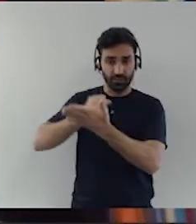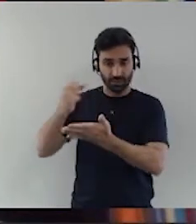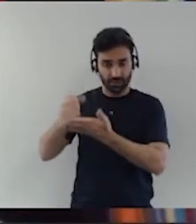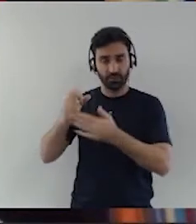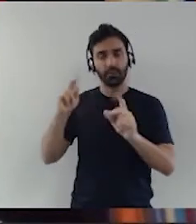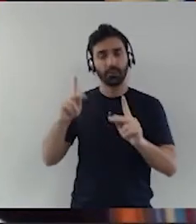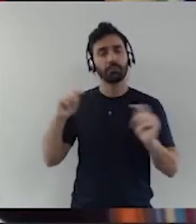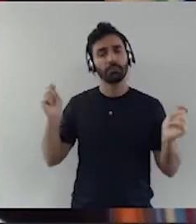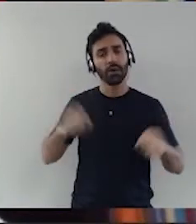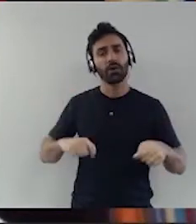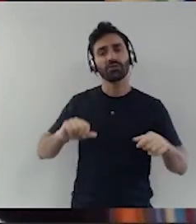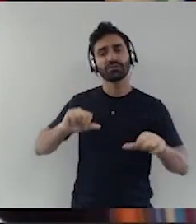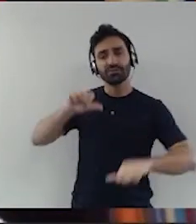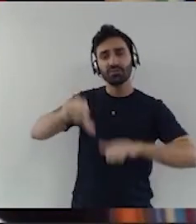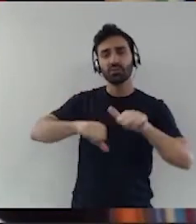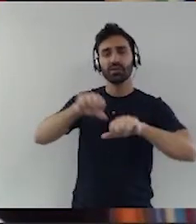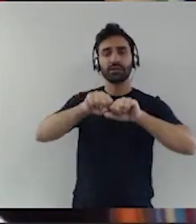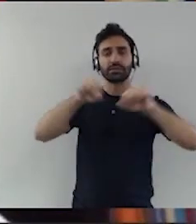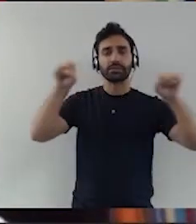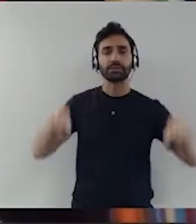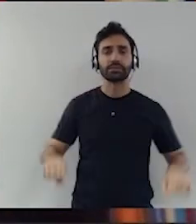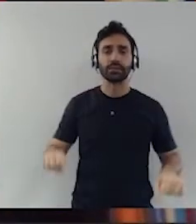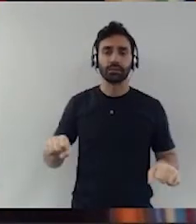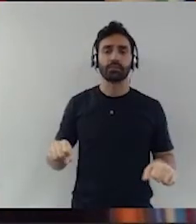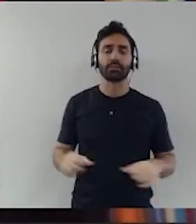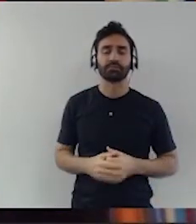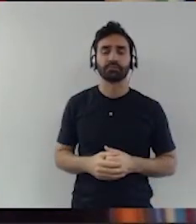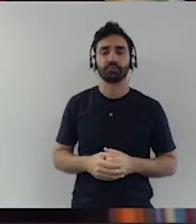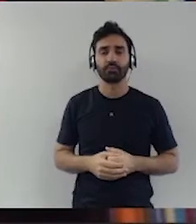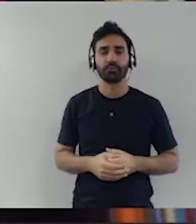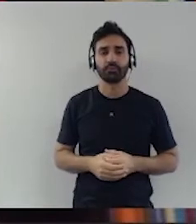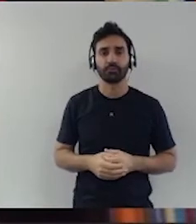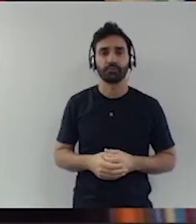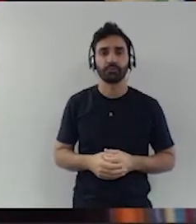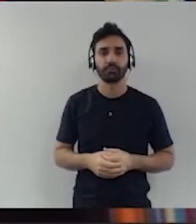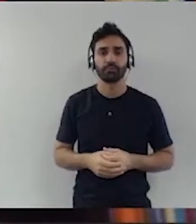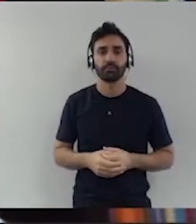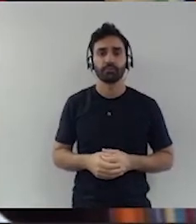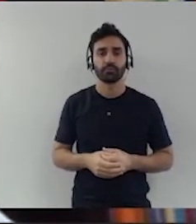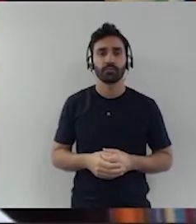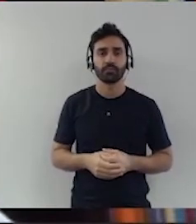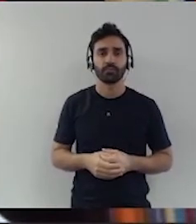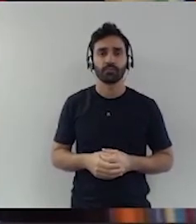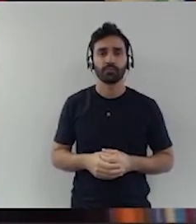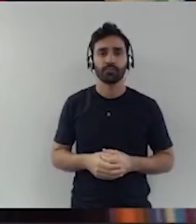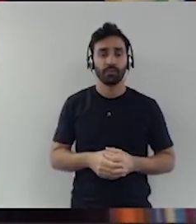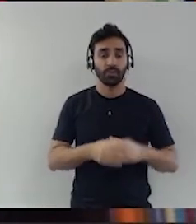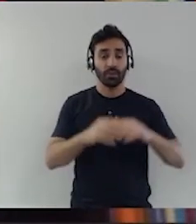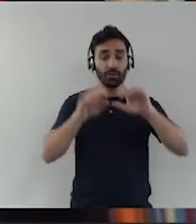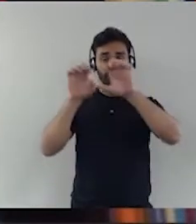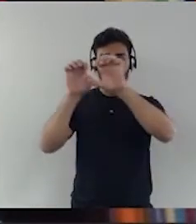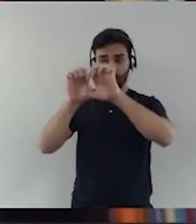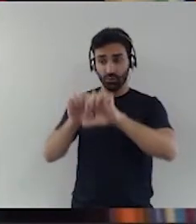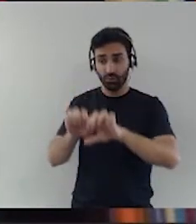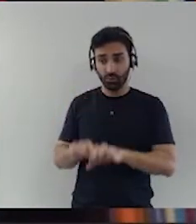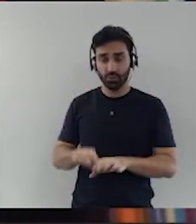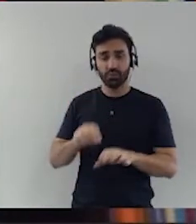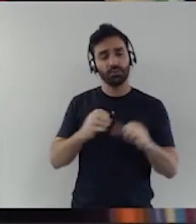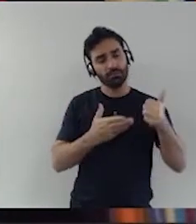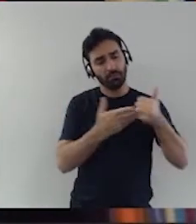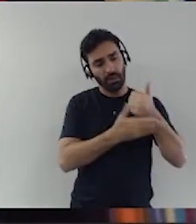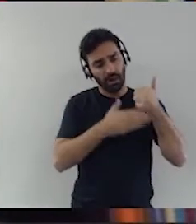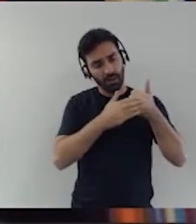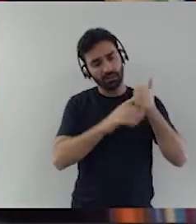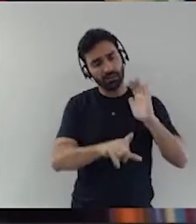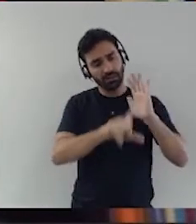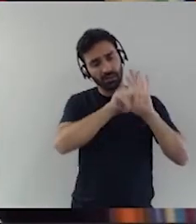a lógica do sistema como um todo. E com relação a isso, quer dizer, essa nossa estrutura lógico-normativa do modelo brasileiro